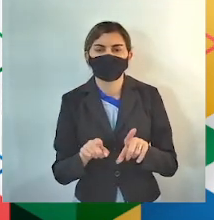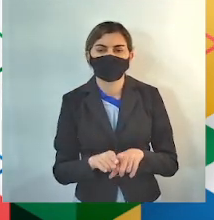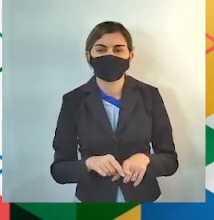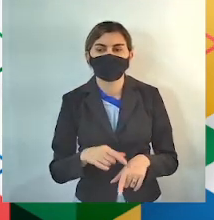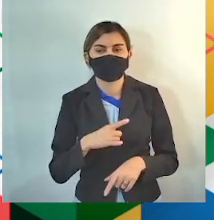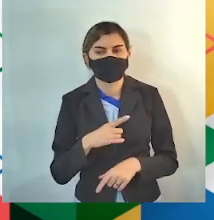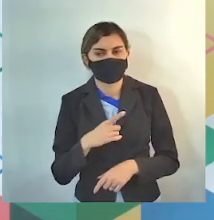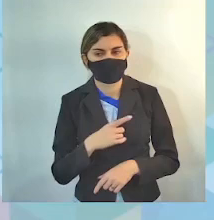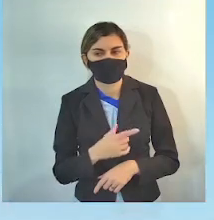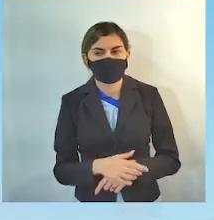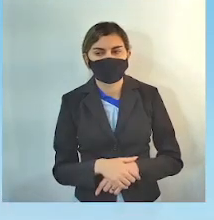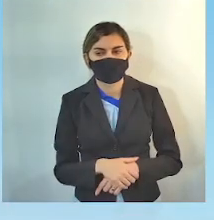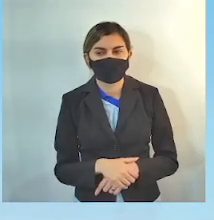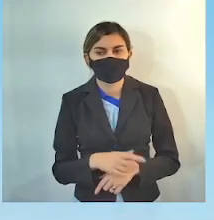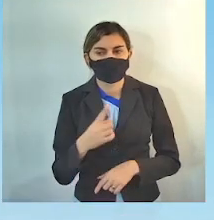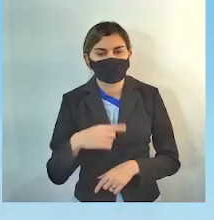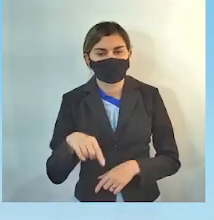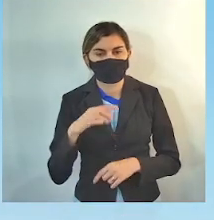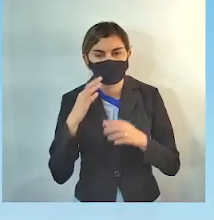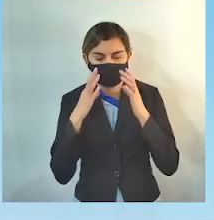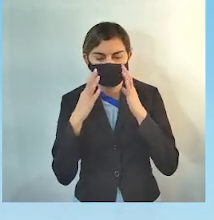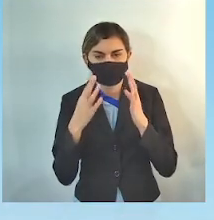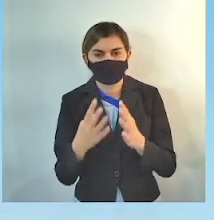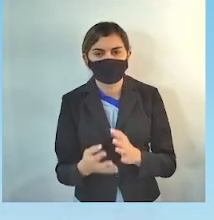Pay attention, preste atenção.